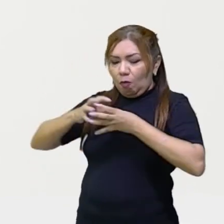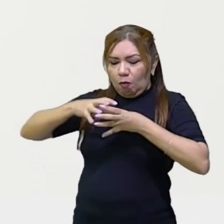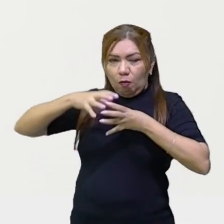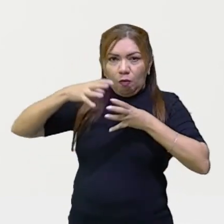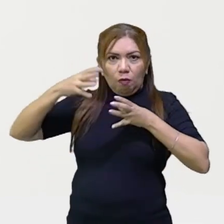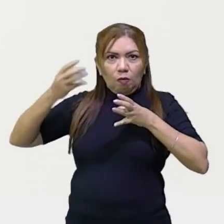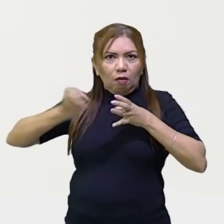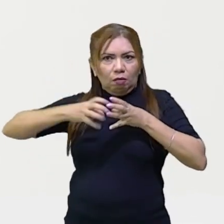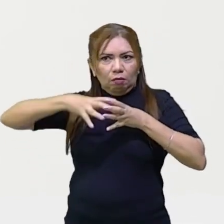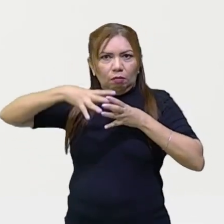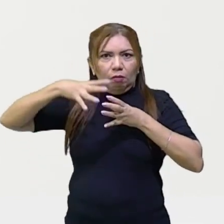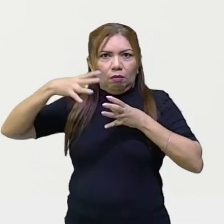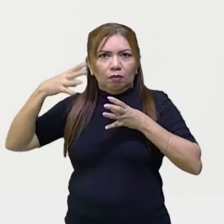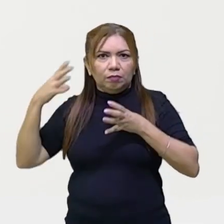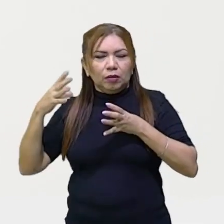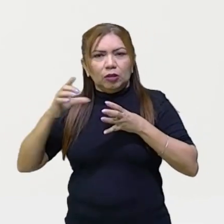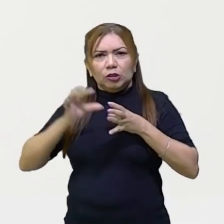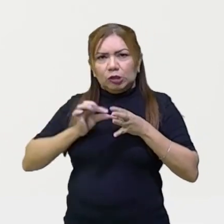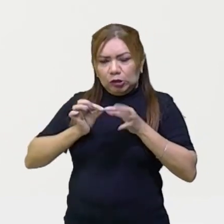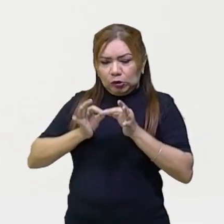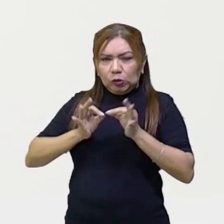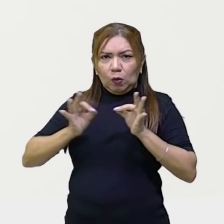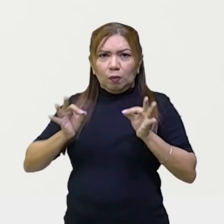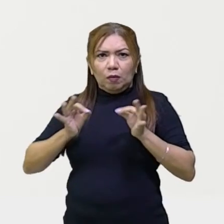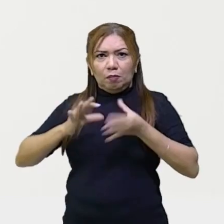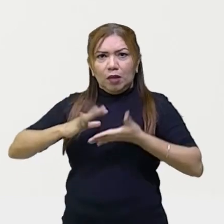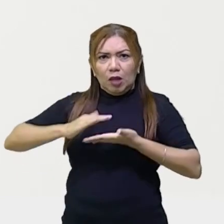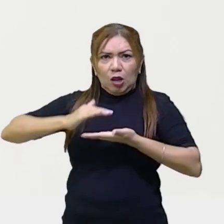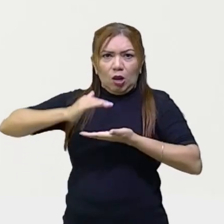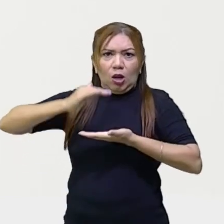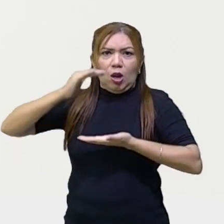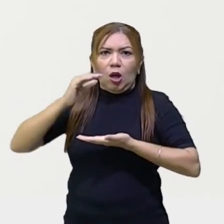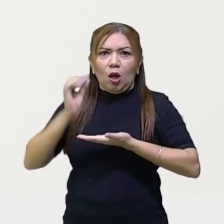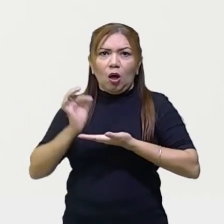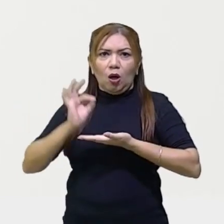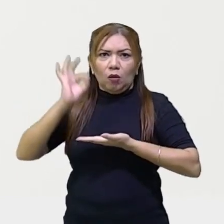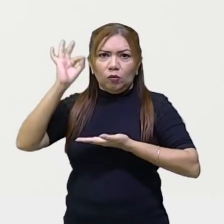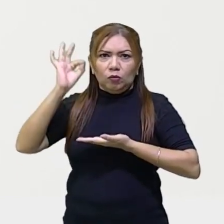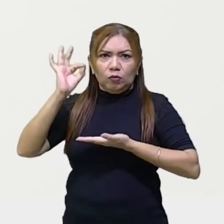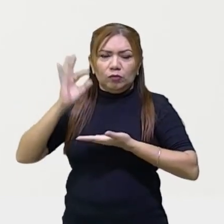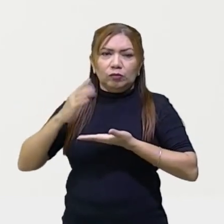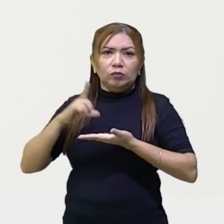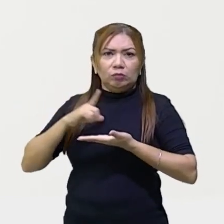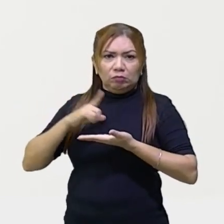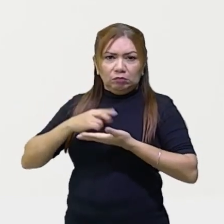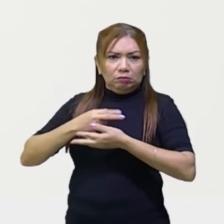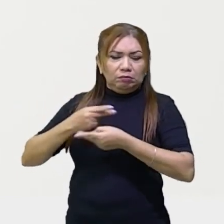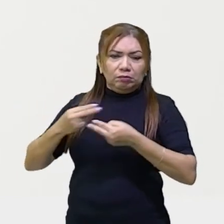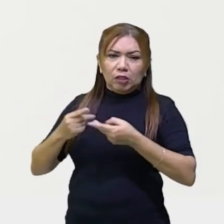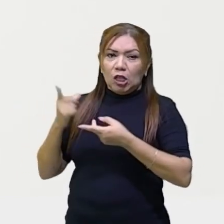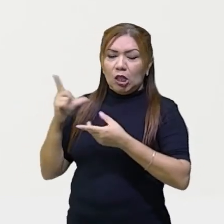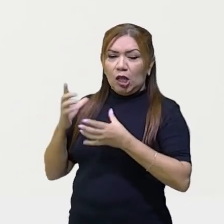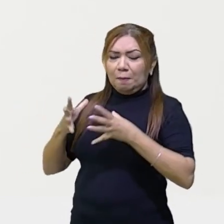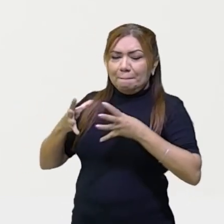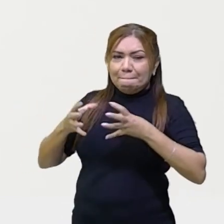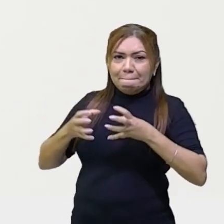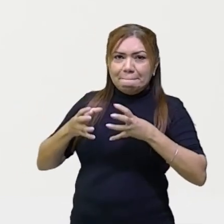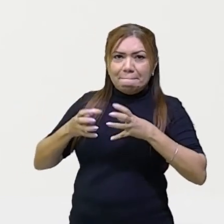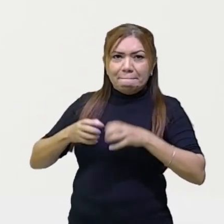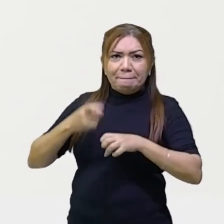tridimensionais porque possuem comprimento largura e altura mas vimos aí